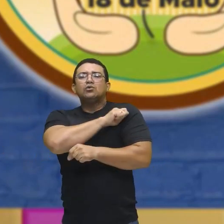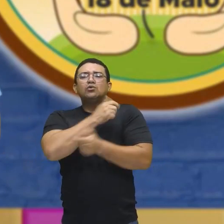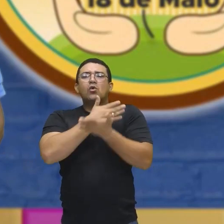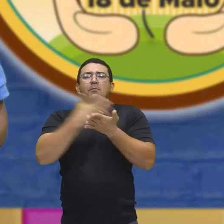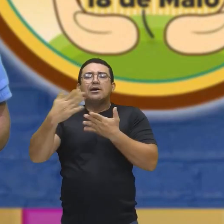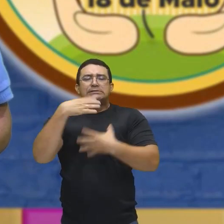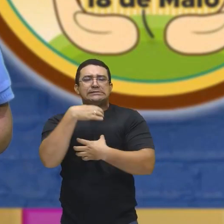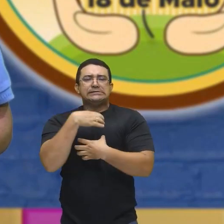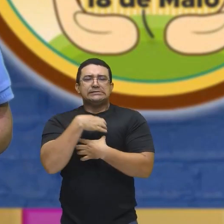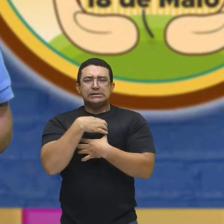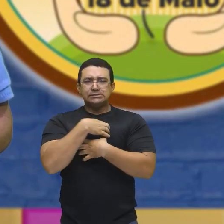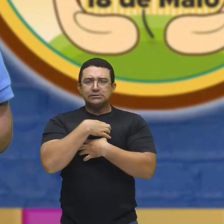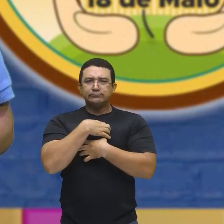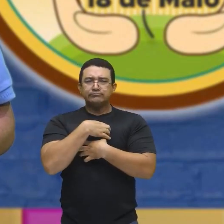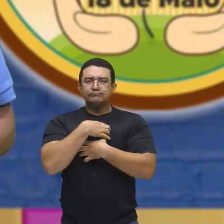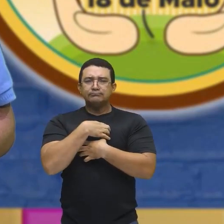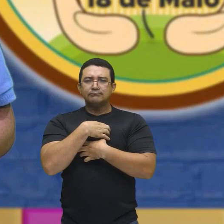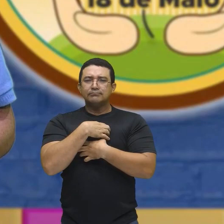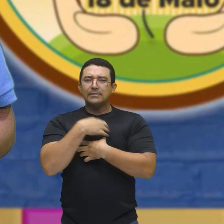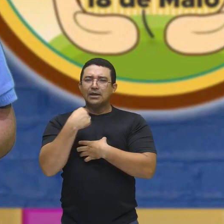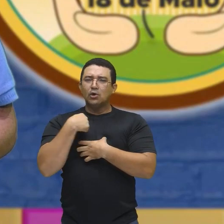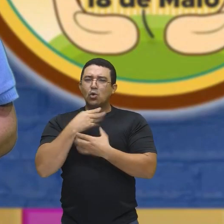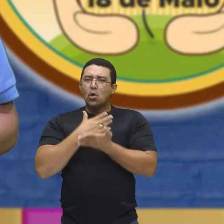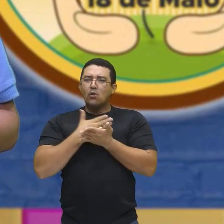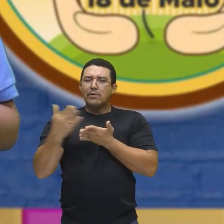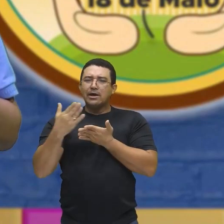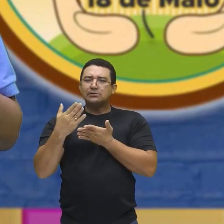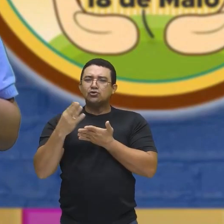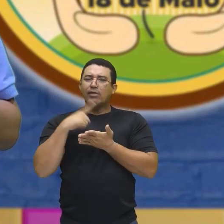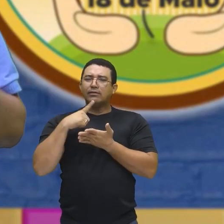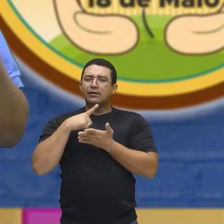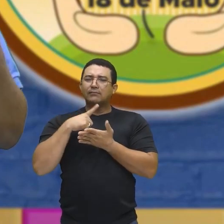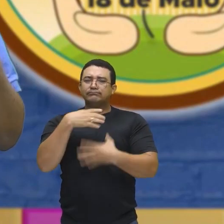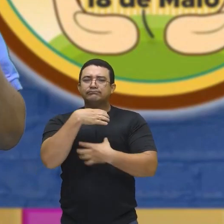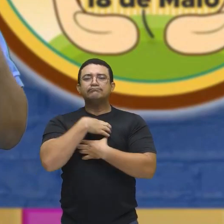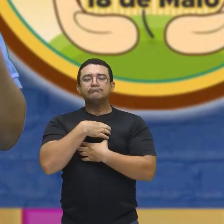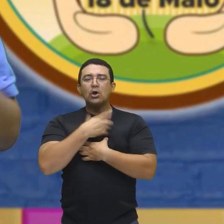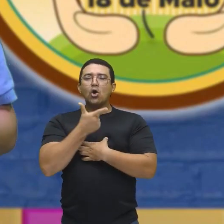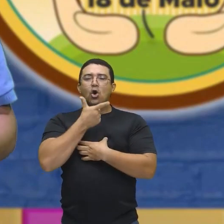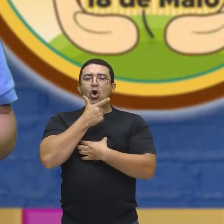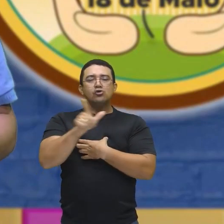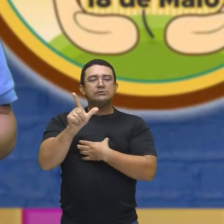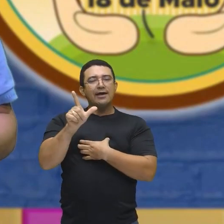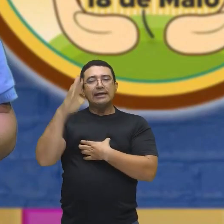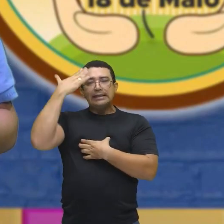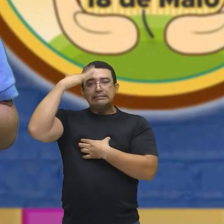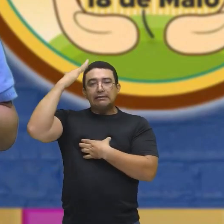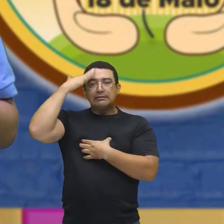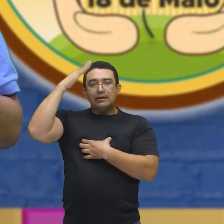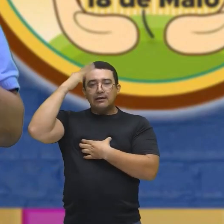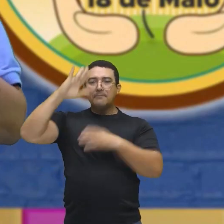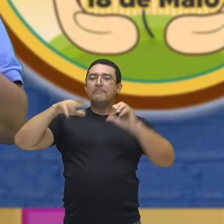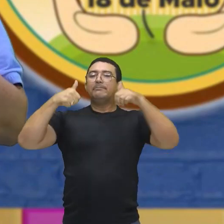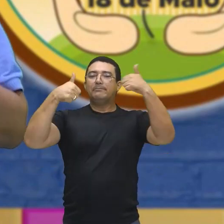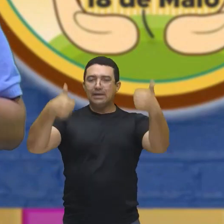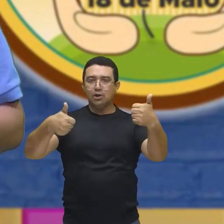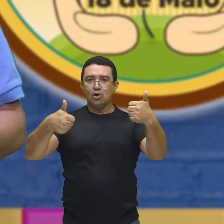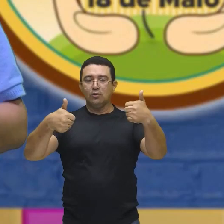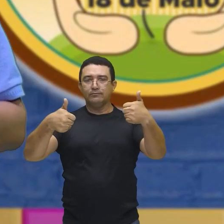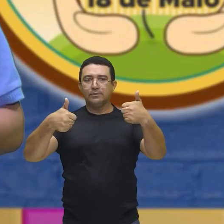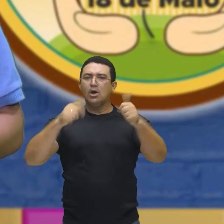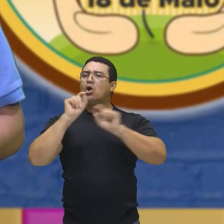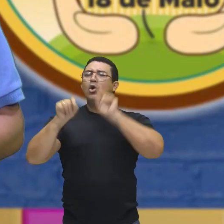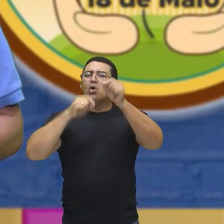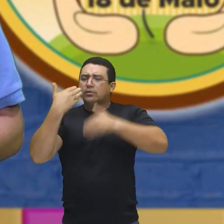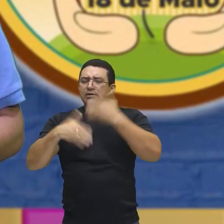sensibilidade. Quando eu me torno sensível, eu consigo fruir melhor. Como é que eu vou desenvolver